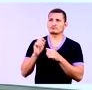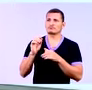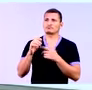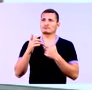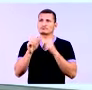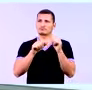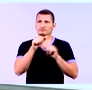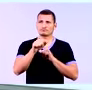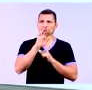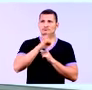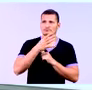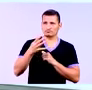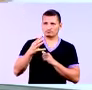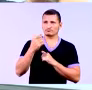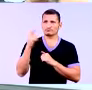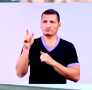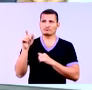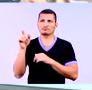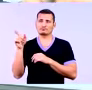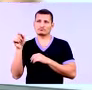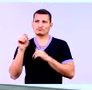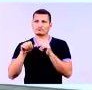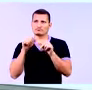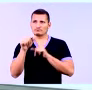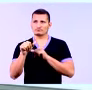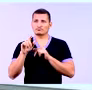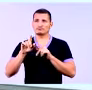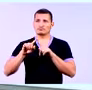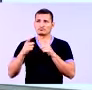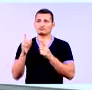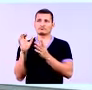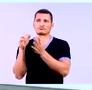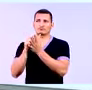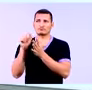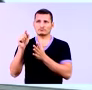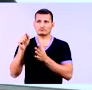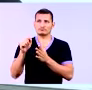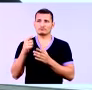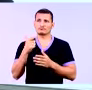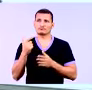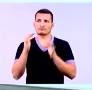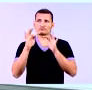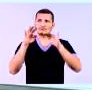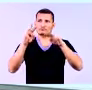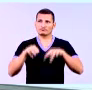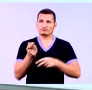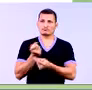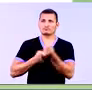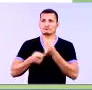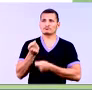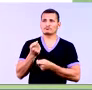tabela, a outra operação que ainda não alterou, mas já foi registrada ali, mas nós não temos o fim da transação. Vamos continuar